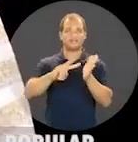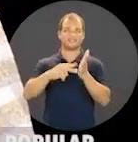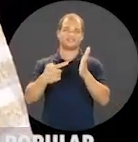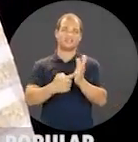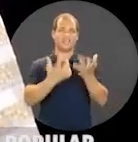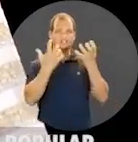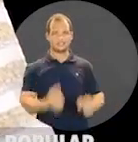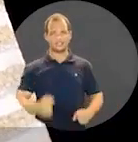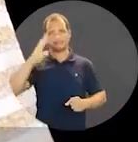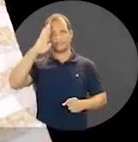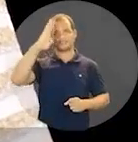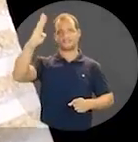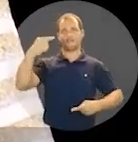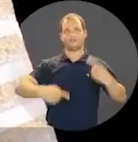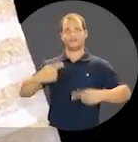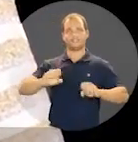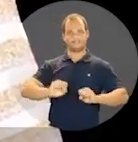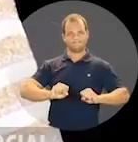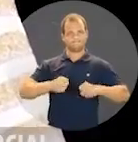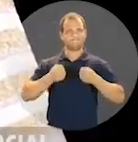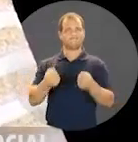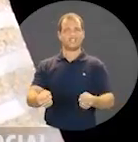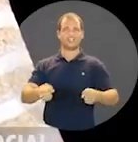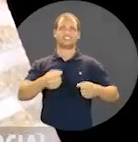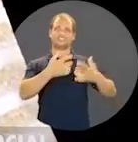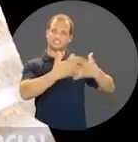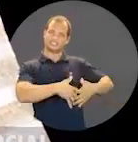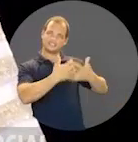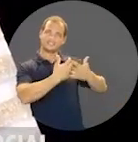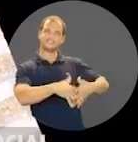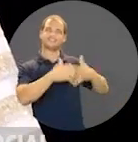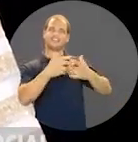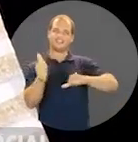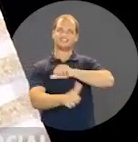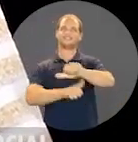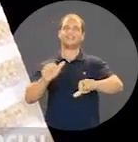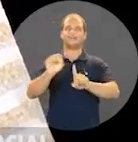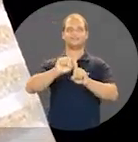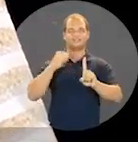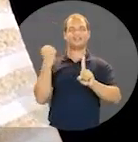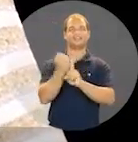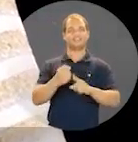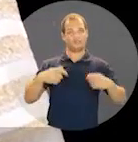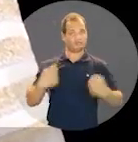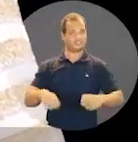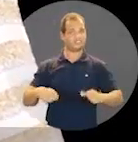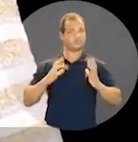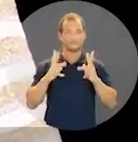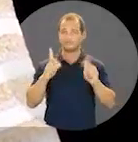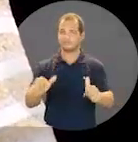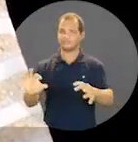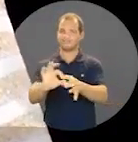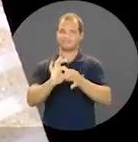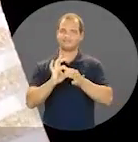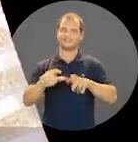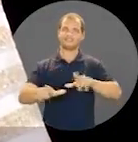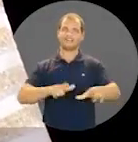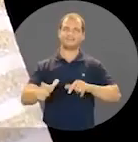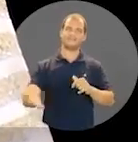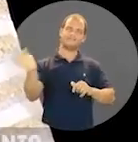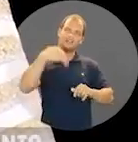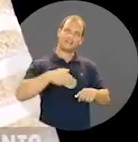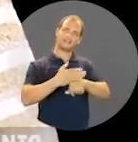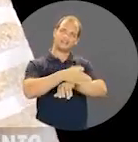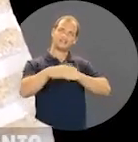na participação popular e na ação política como um poderoso instrumento de transformação social. É necessária a união e o trabalho